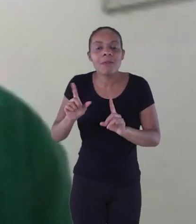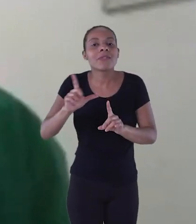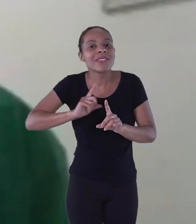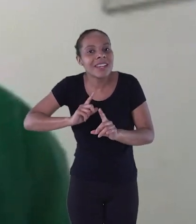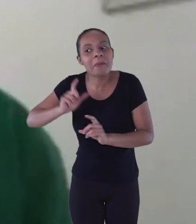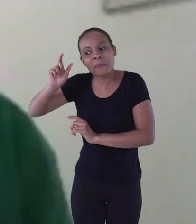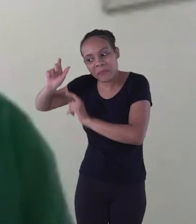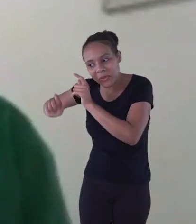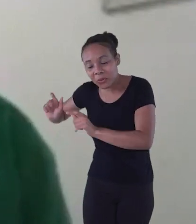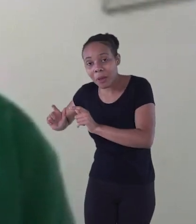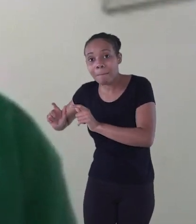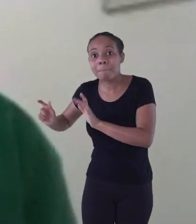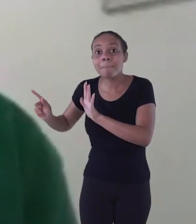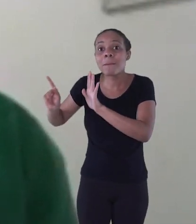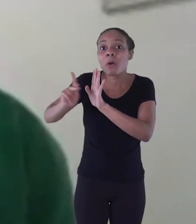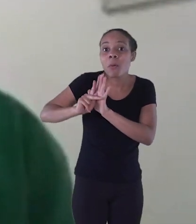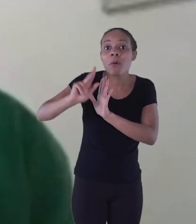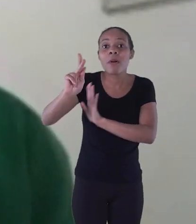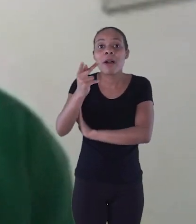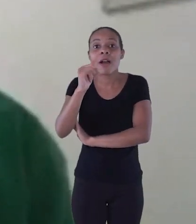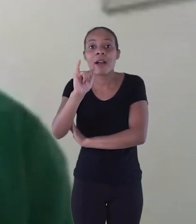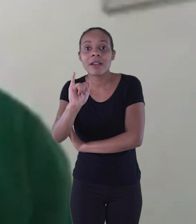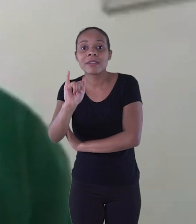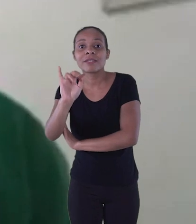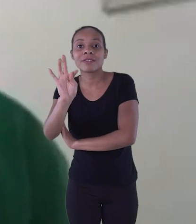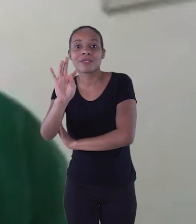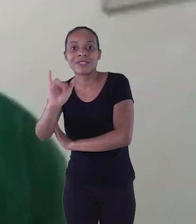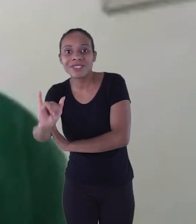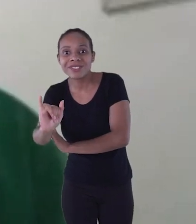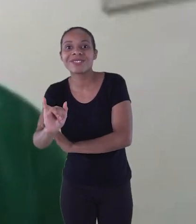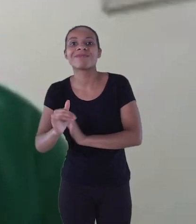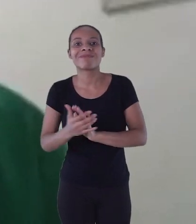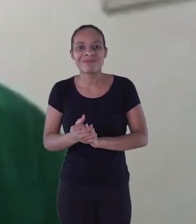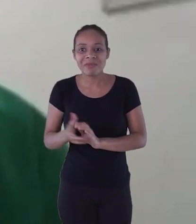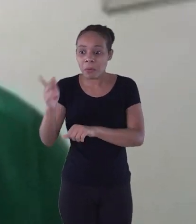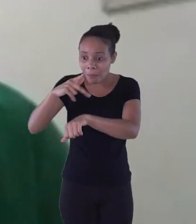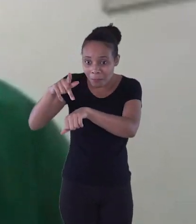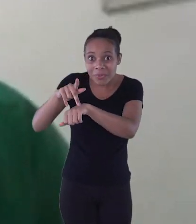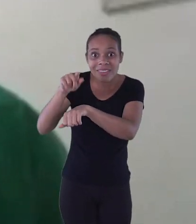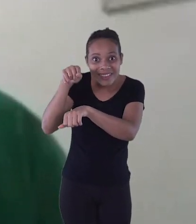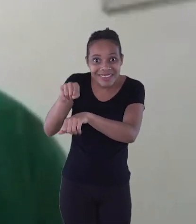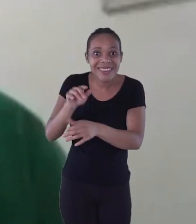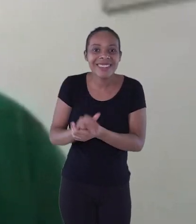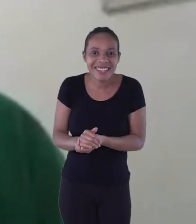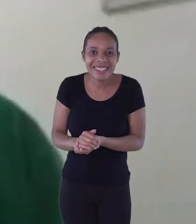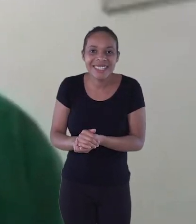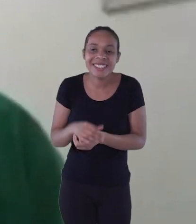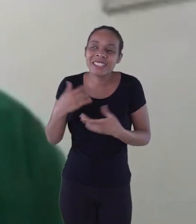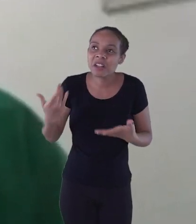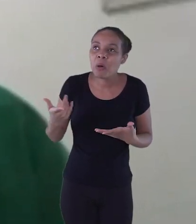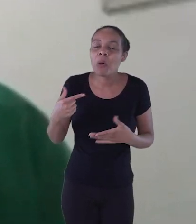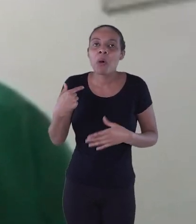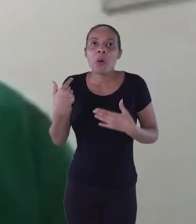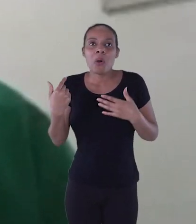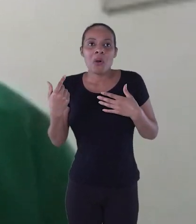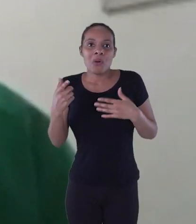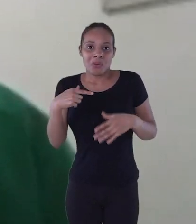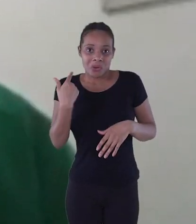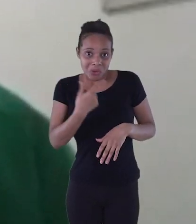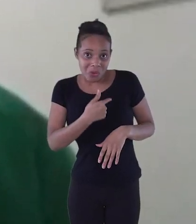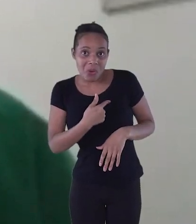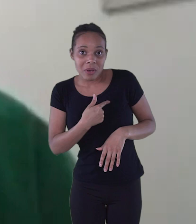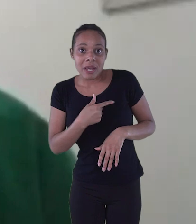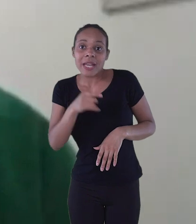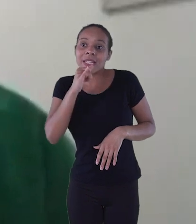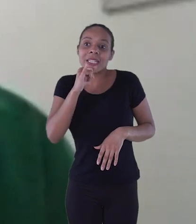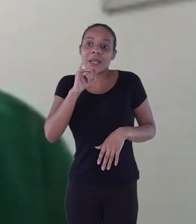revolta no Haiti, estava presente lá com o Toussaint Louverture, Joaquim, né? Enfim, haitiano